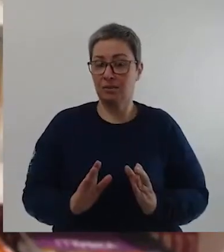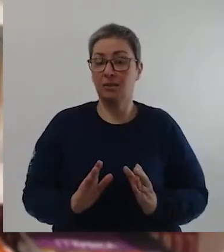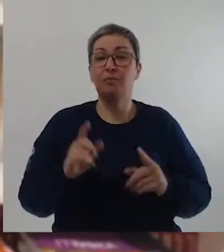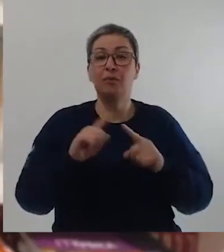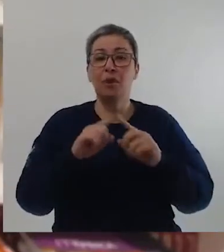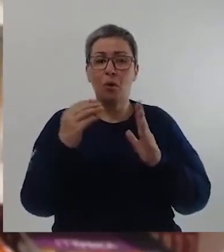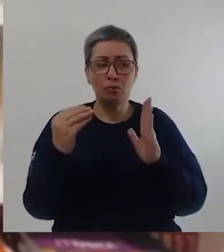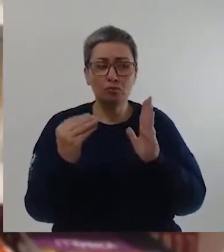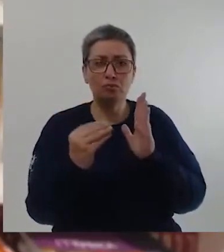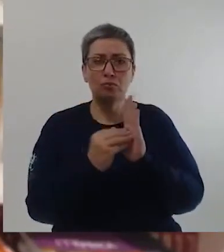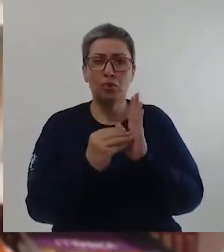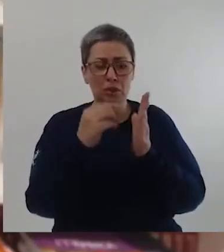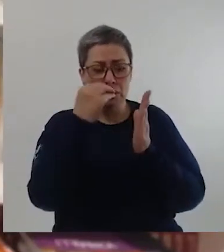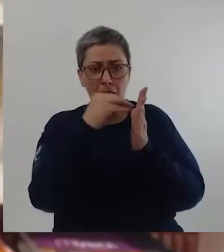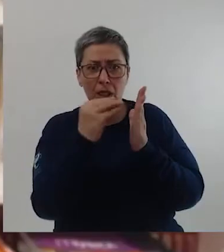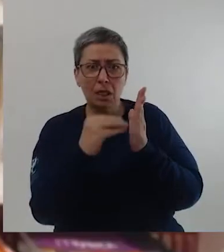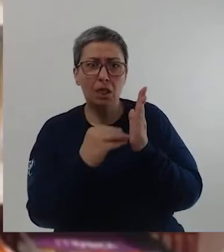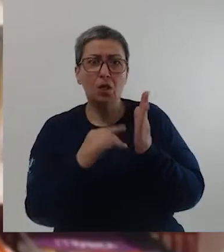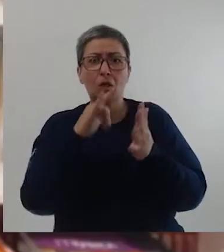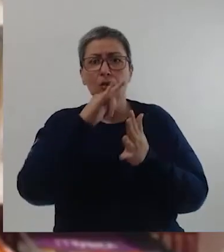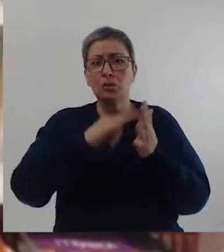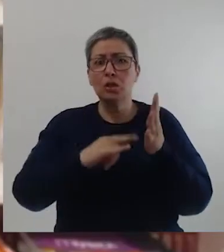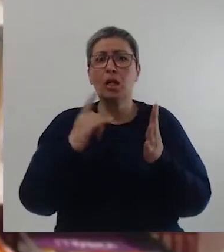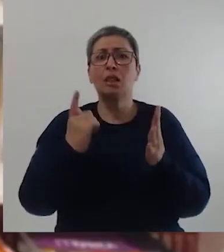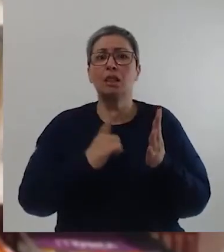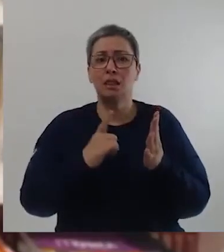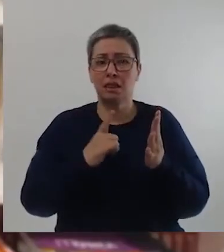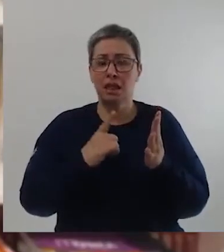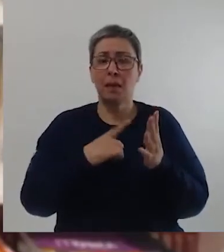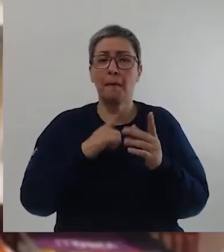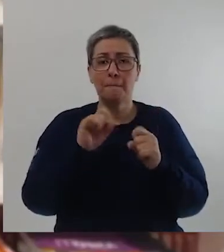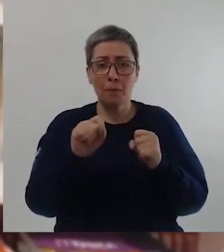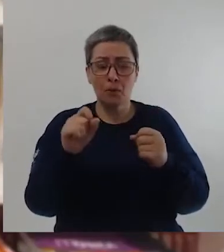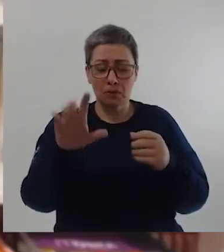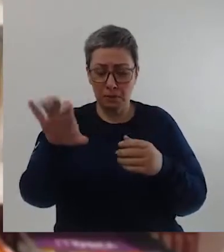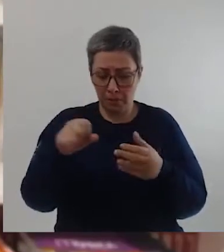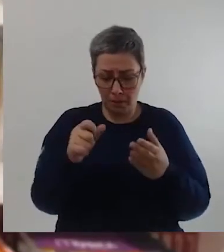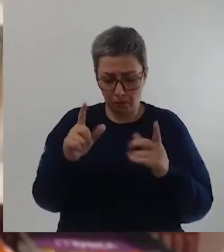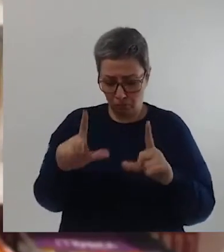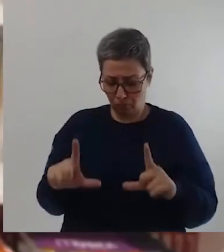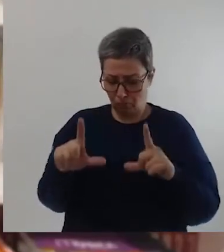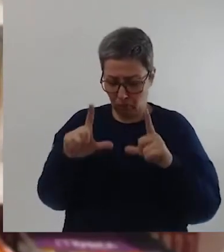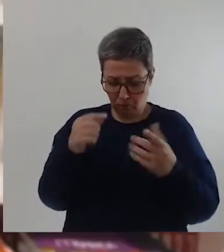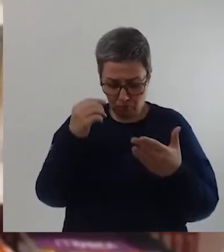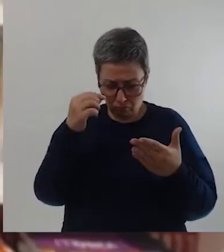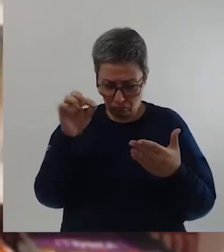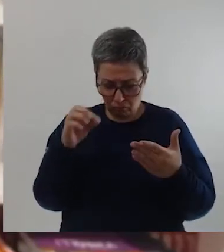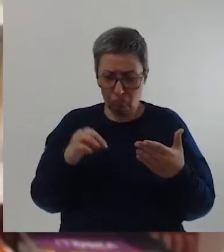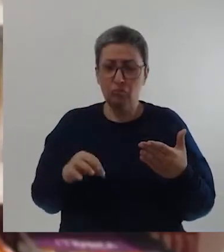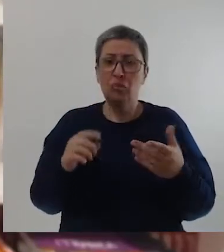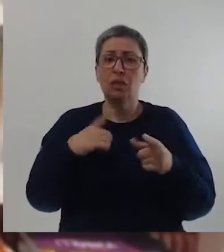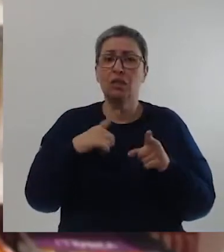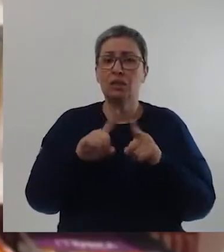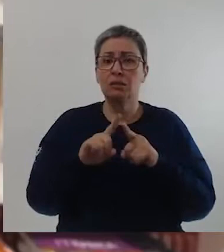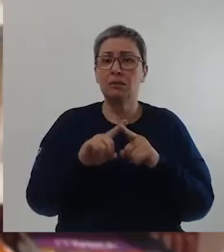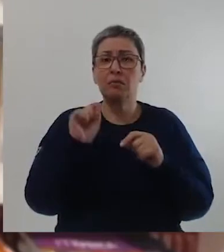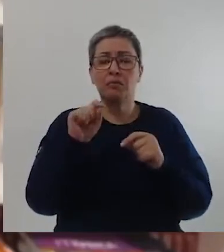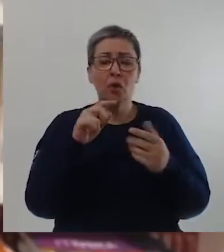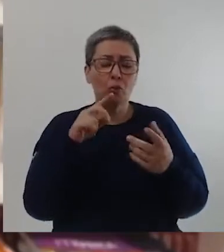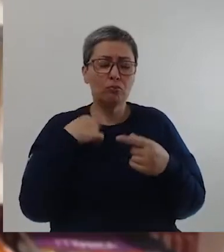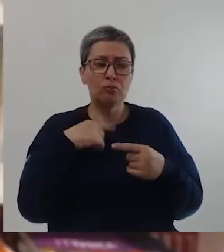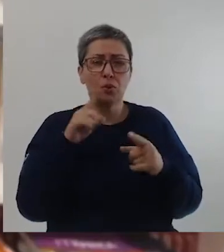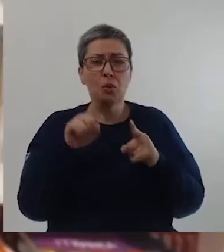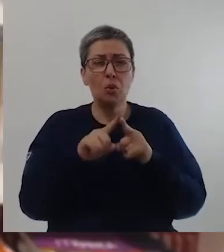nascimento para identificado lá nesse documento Você pode até pegar o seu aí para dar uma conferida Ok